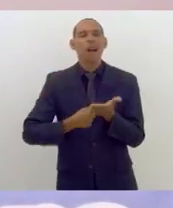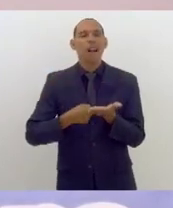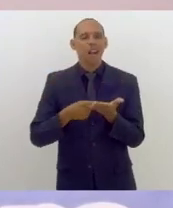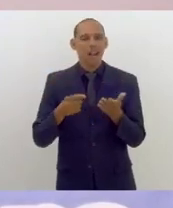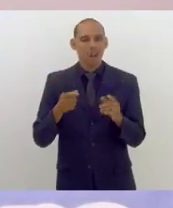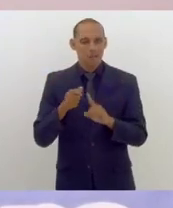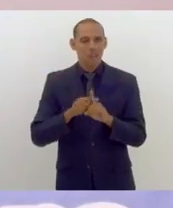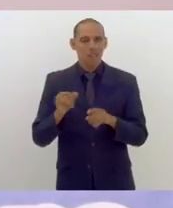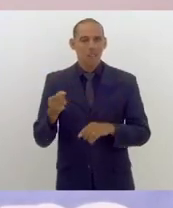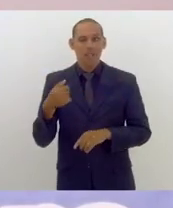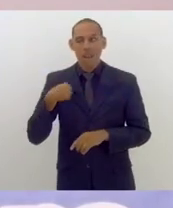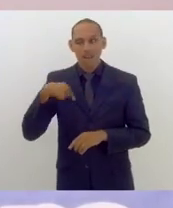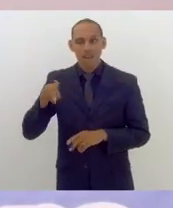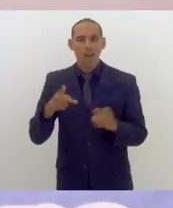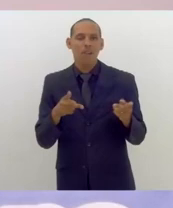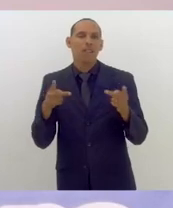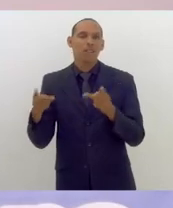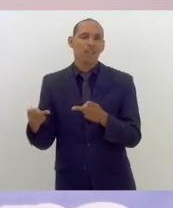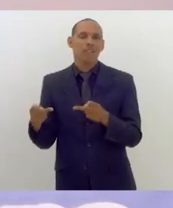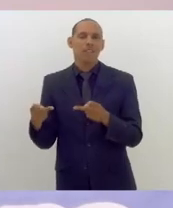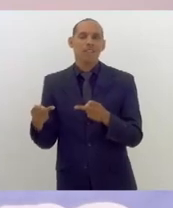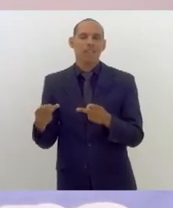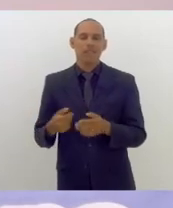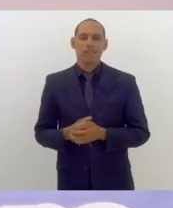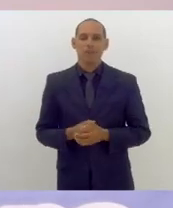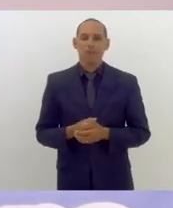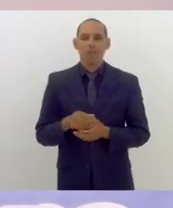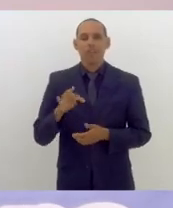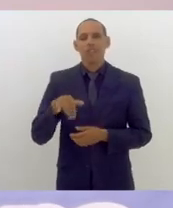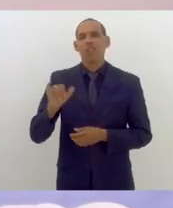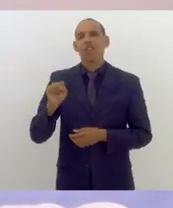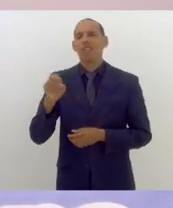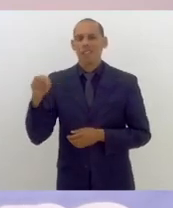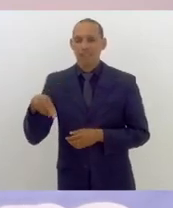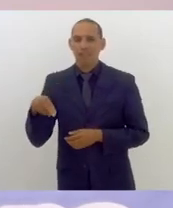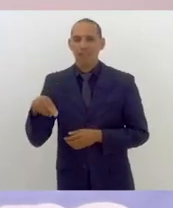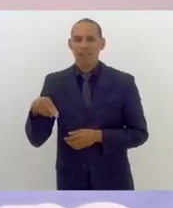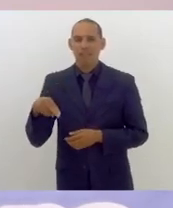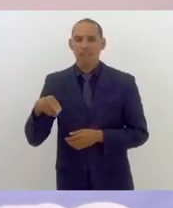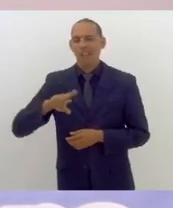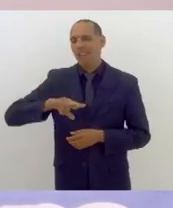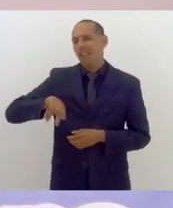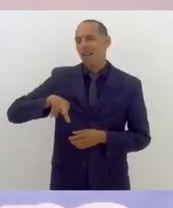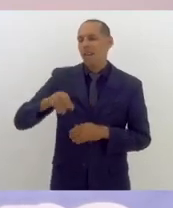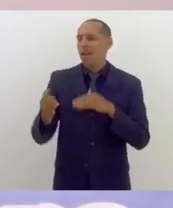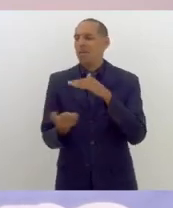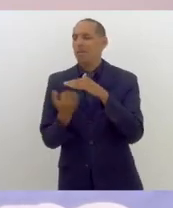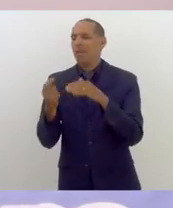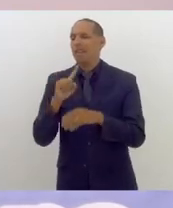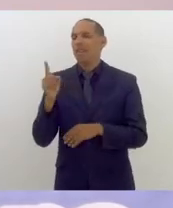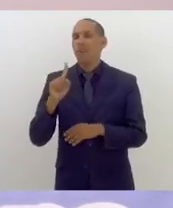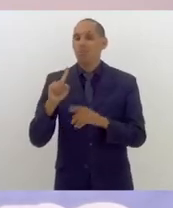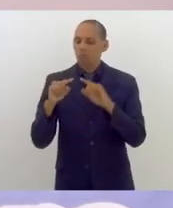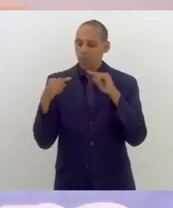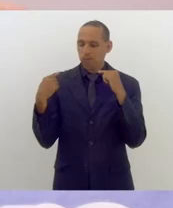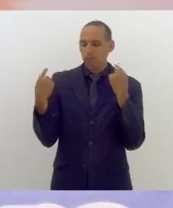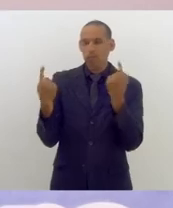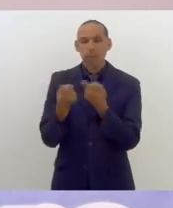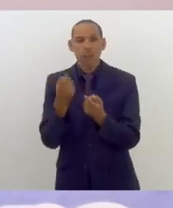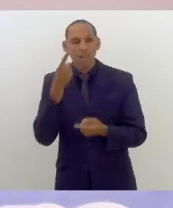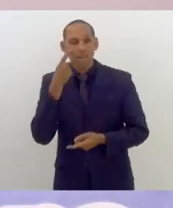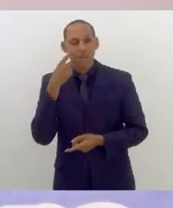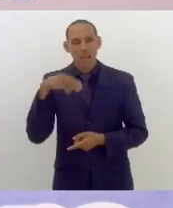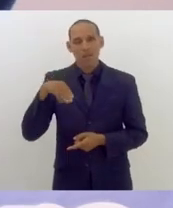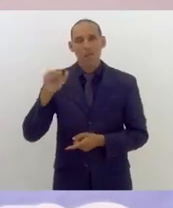em Janeiro a visita lá a ti Senhor não compra empresa ao entorno para ver Cadê os